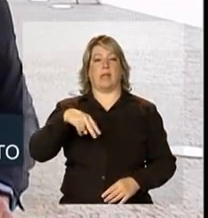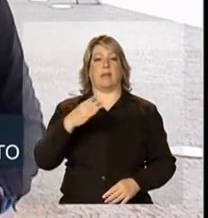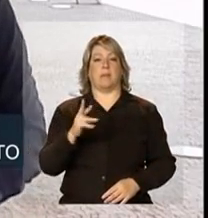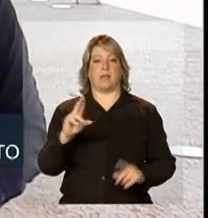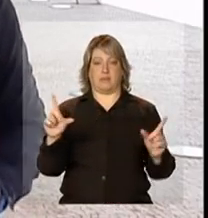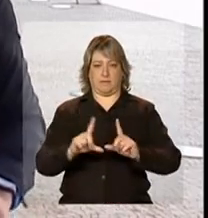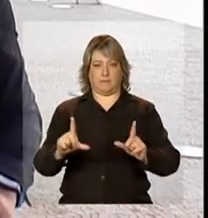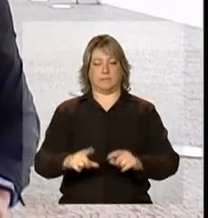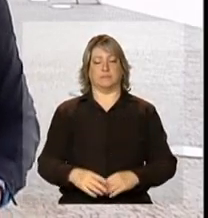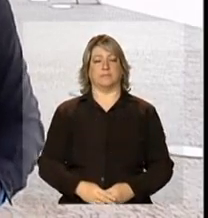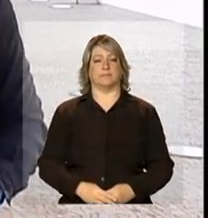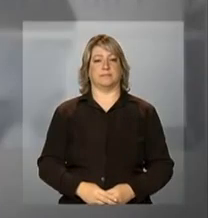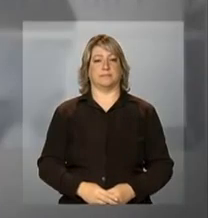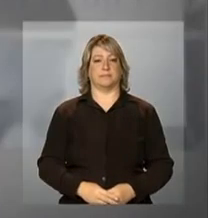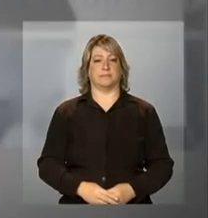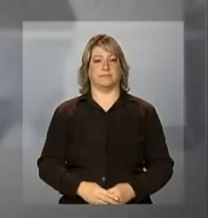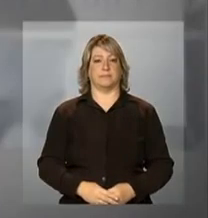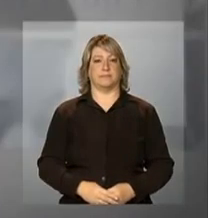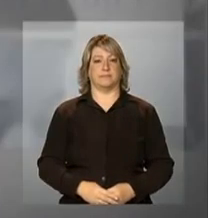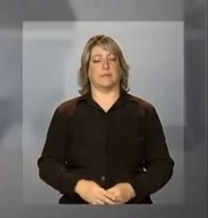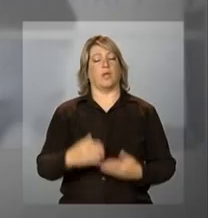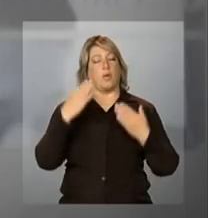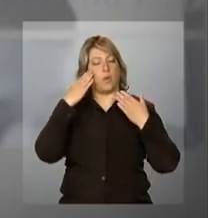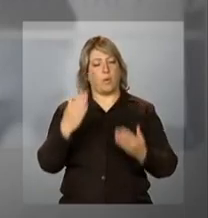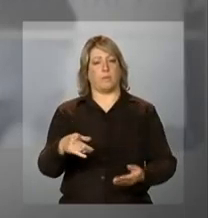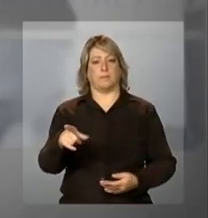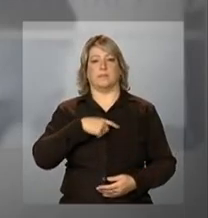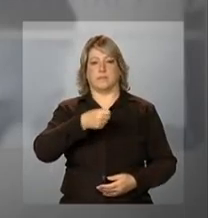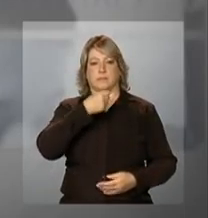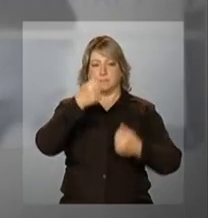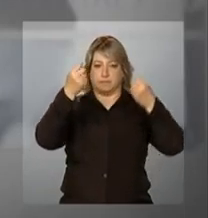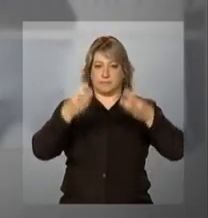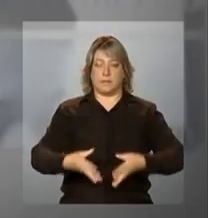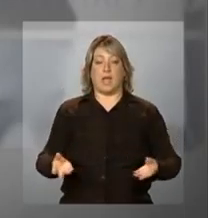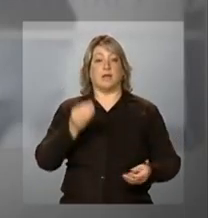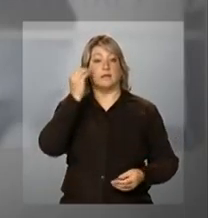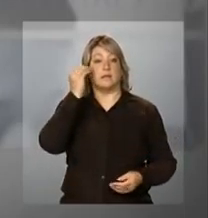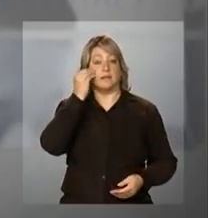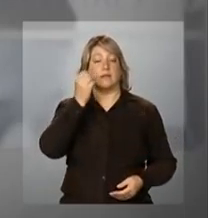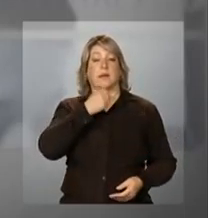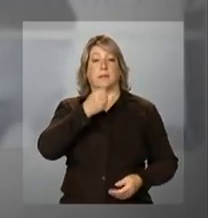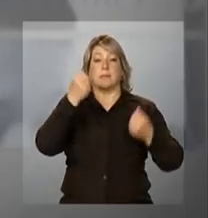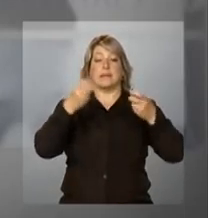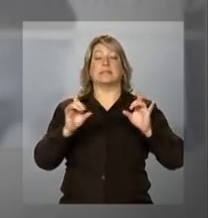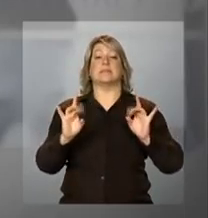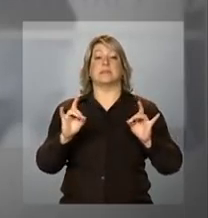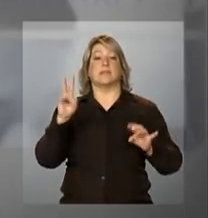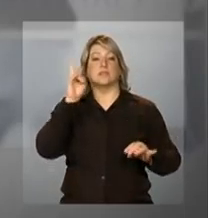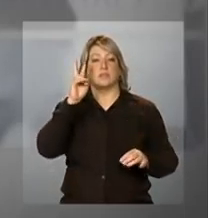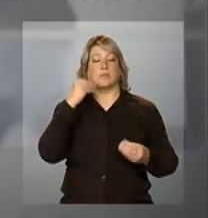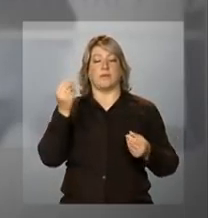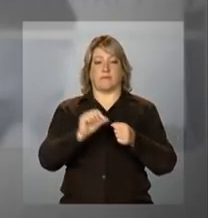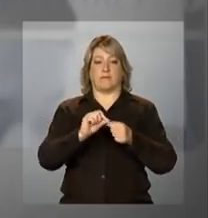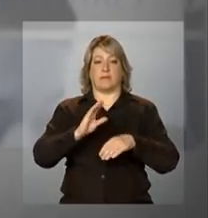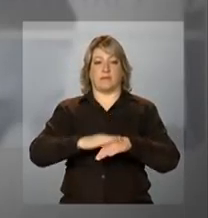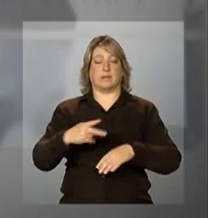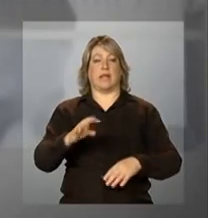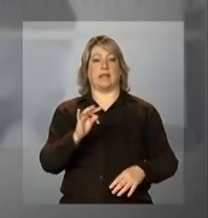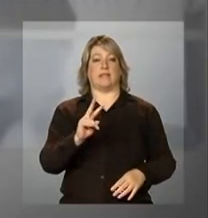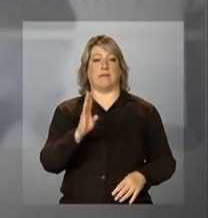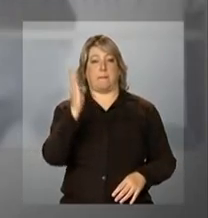NBR. Malu, obrigada Daniela e assista agora a uma reportagem especial produzida pela TV